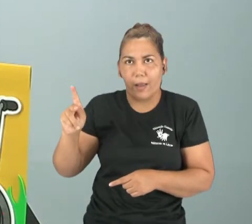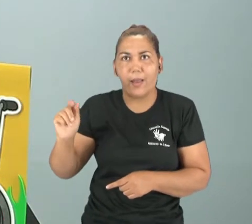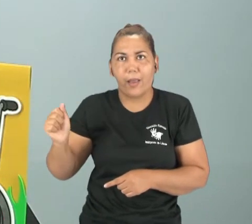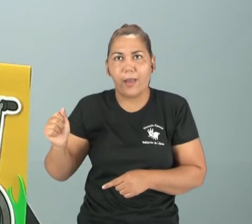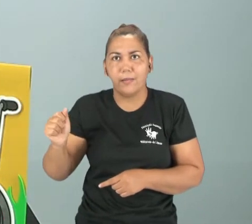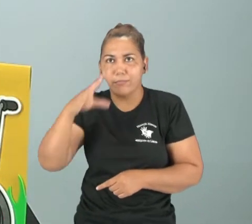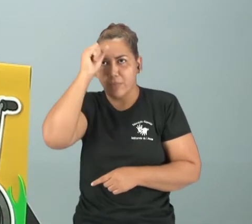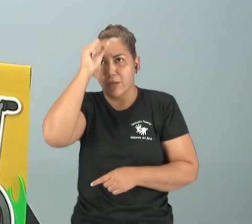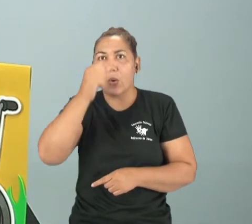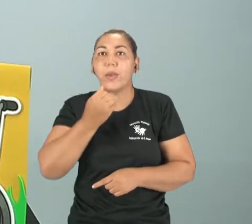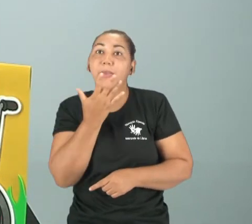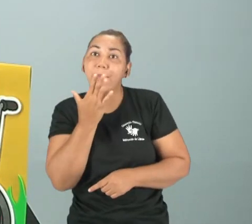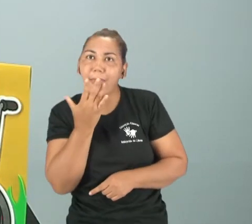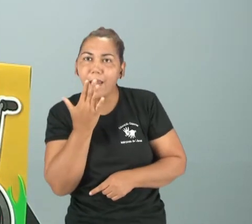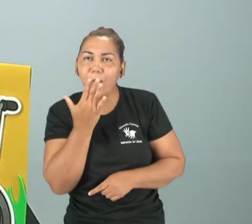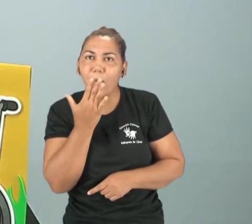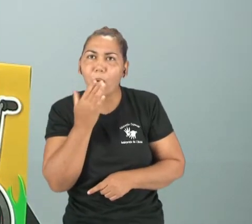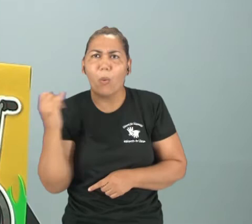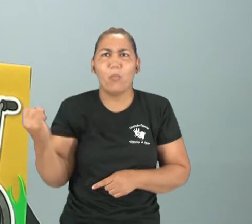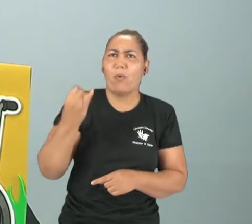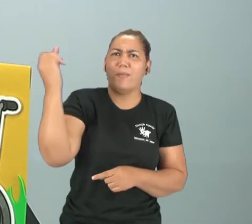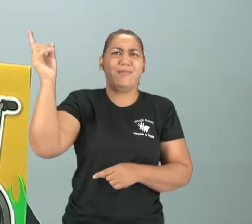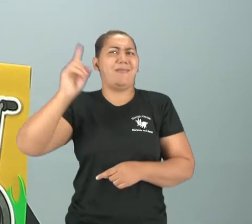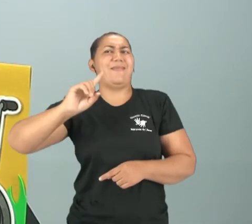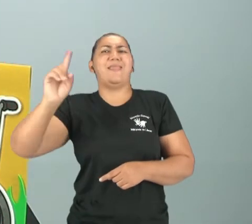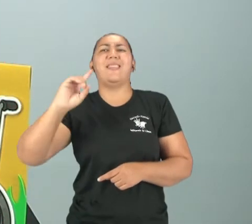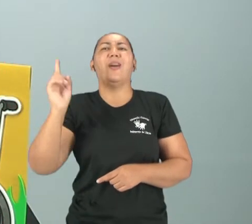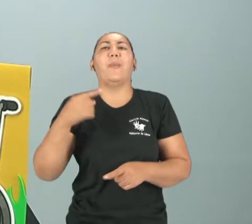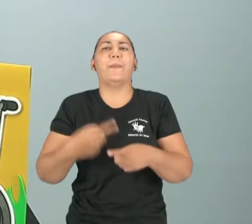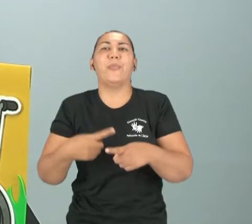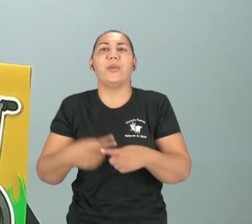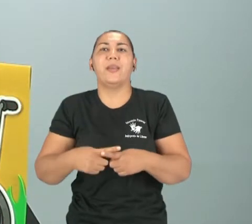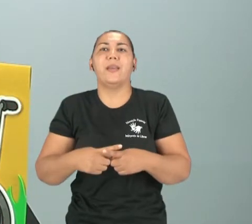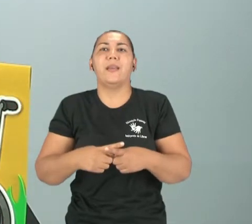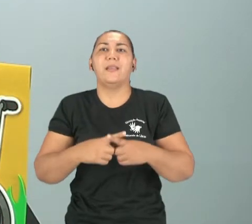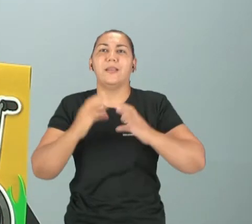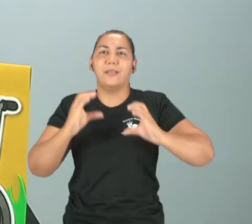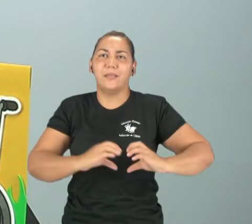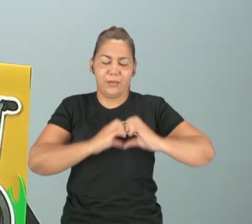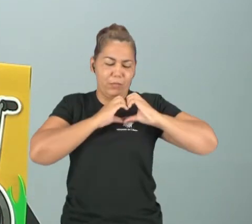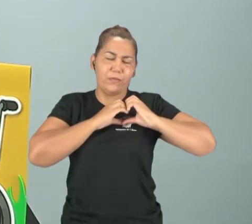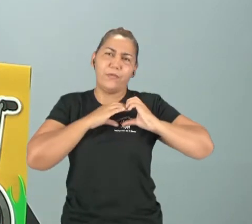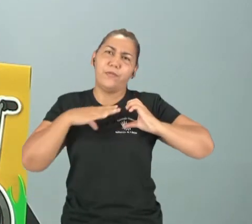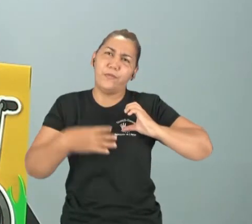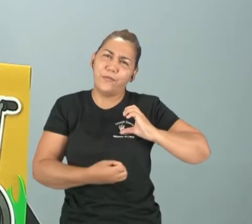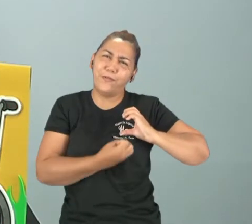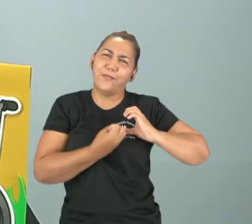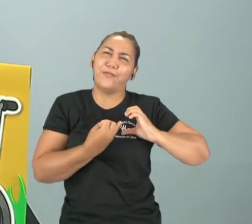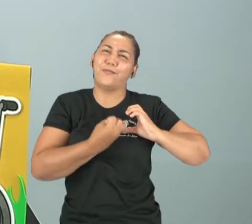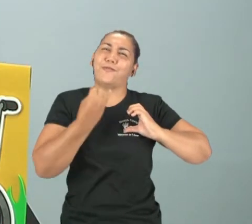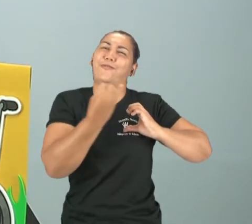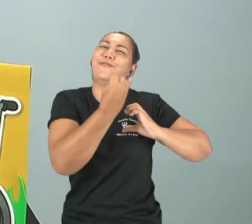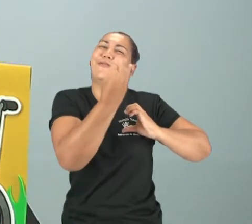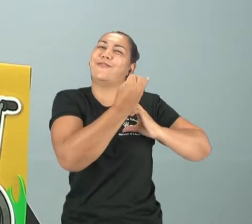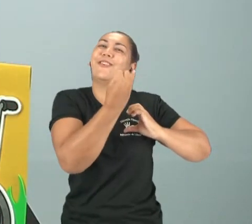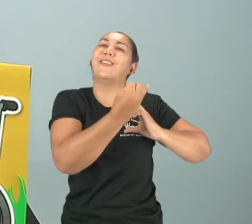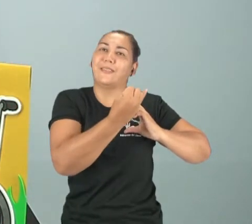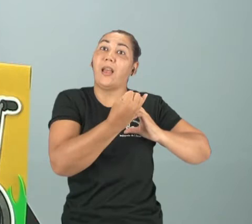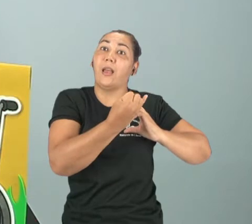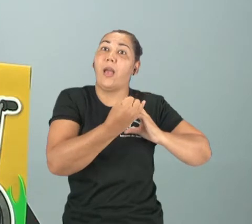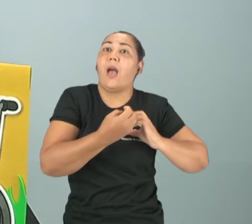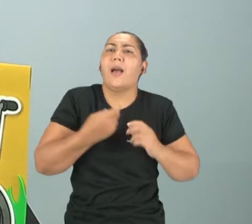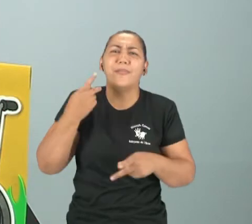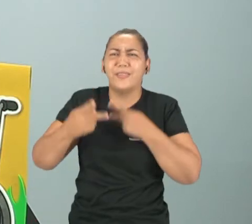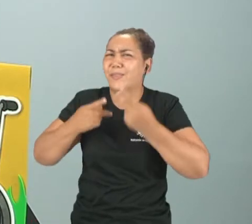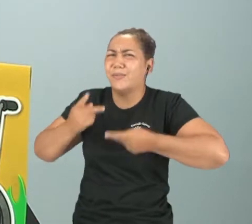não é importante. O importante é o que a gente leva dentro do coração. E eles começaram a falar,